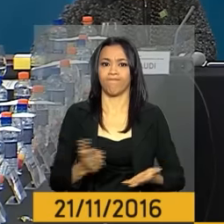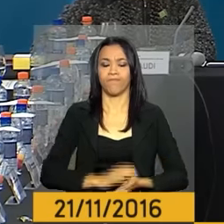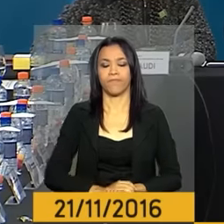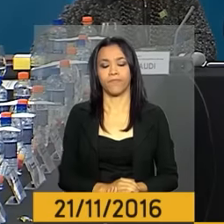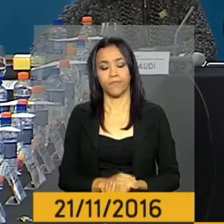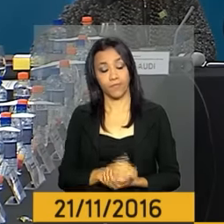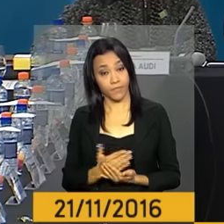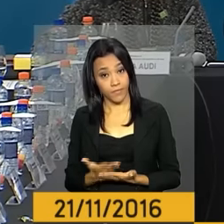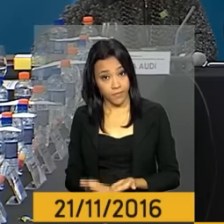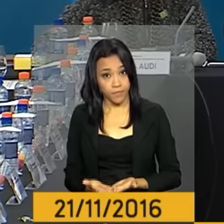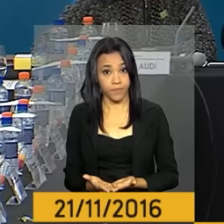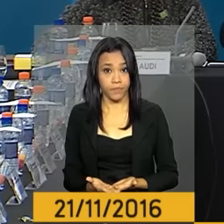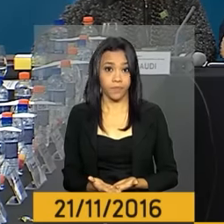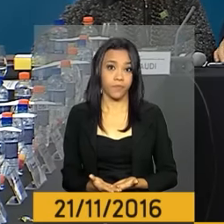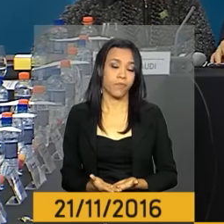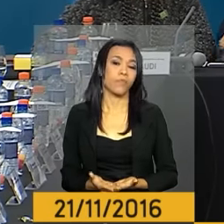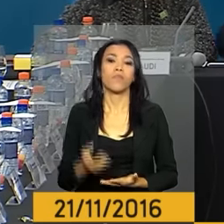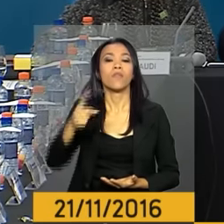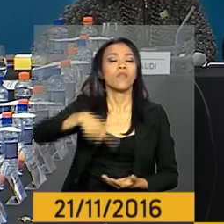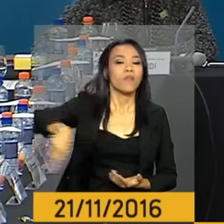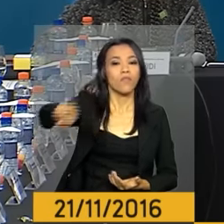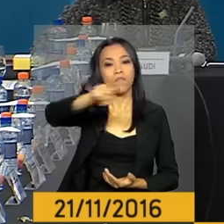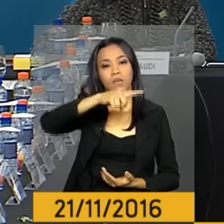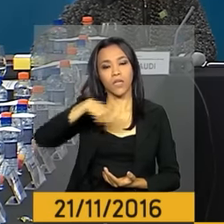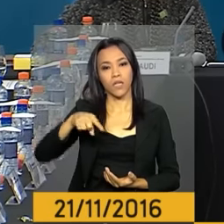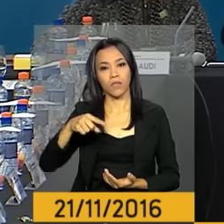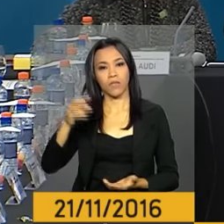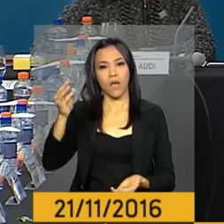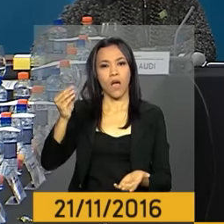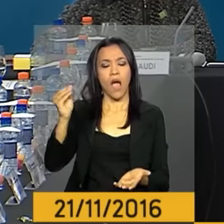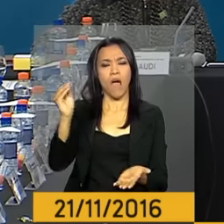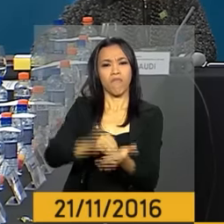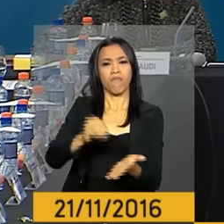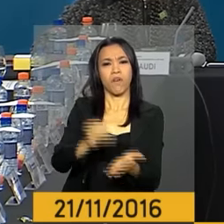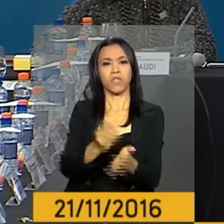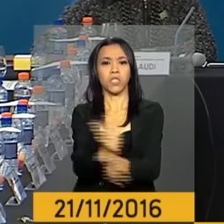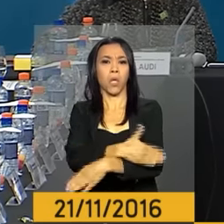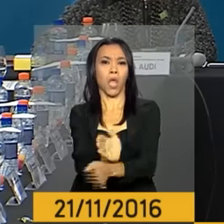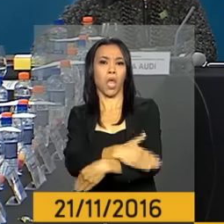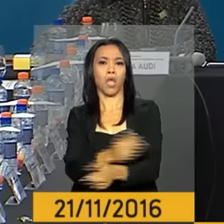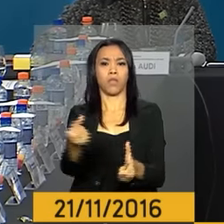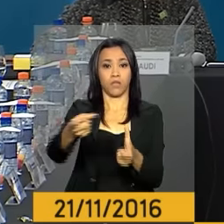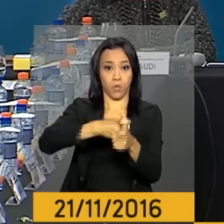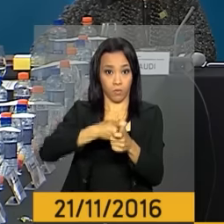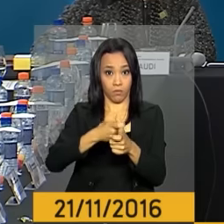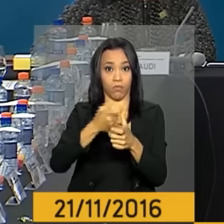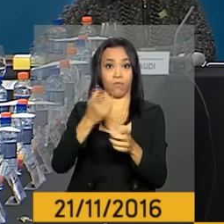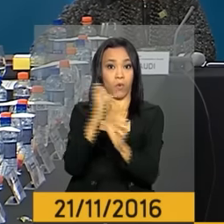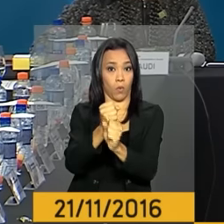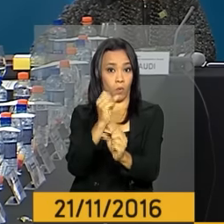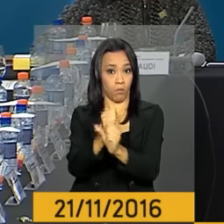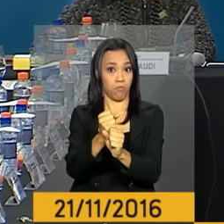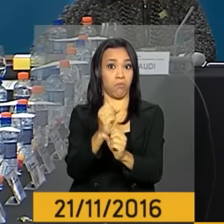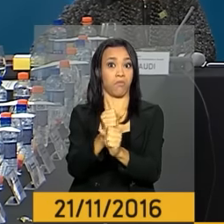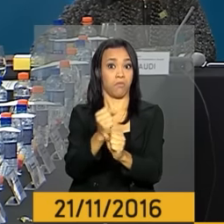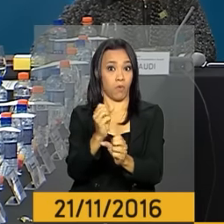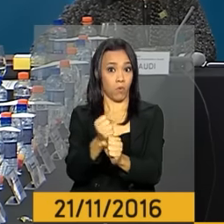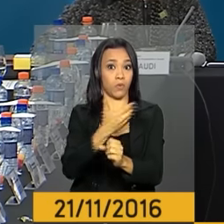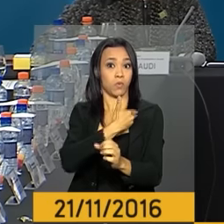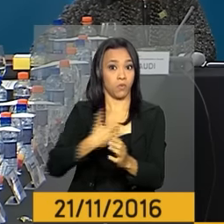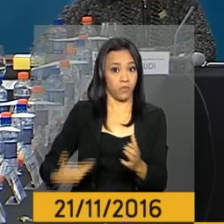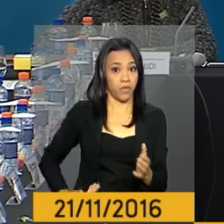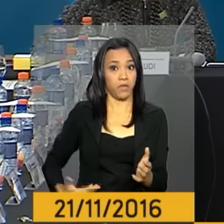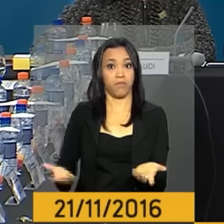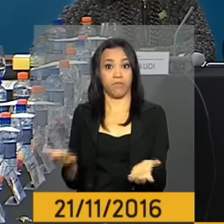O preço, meus senhores, do descuido com as contas públicas, e eu estou dizendo isso para mais adiante